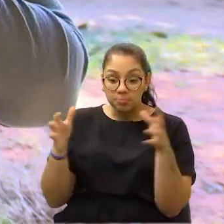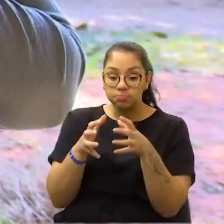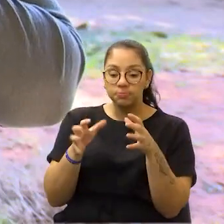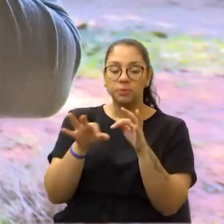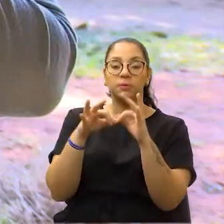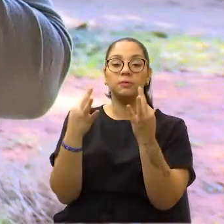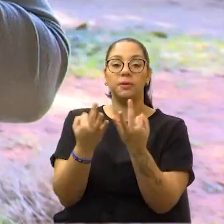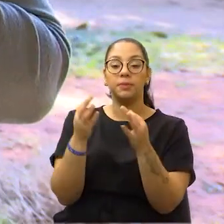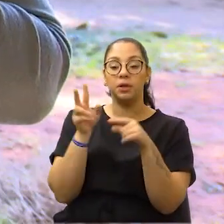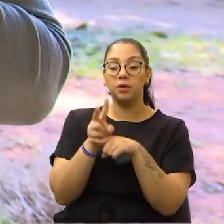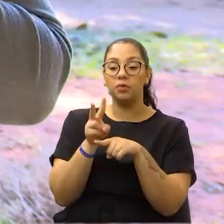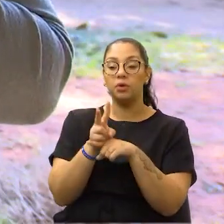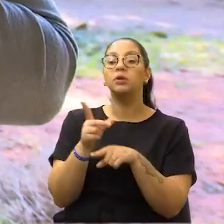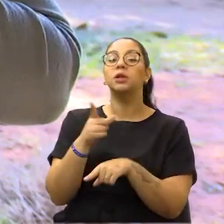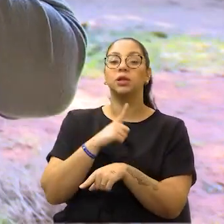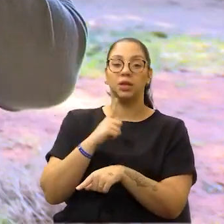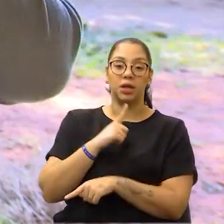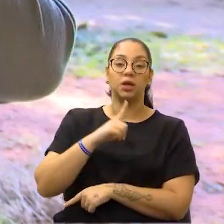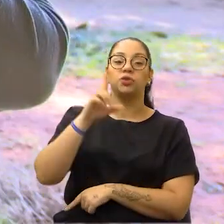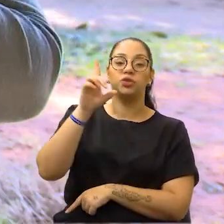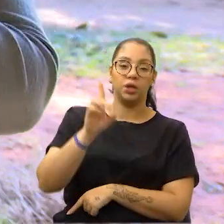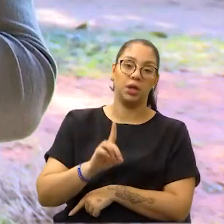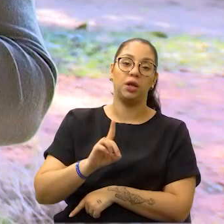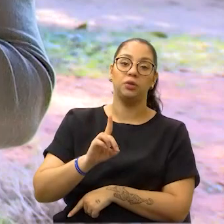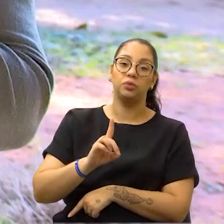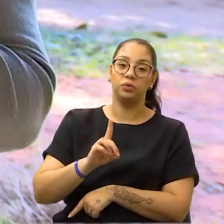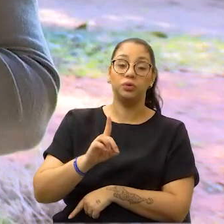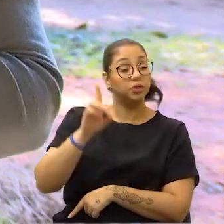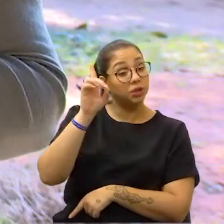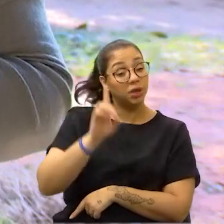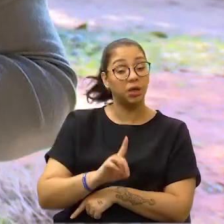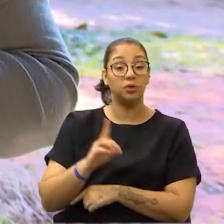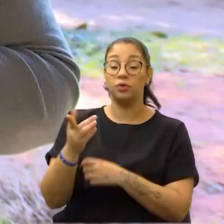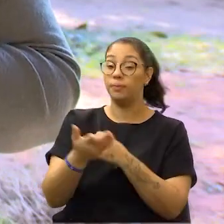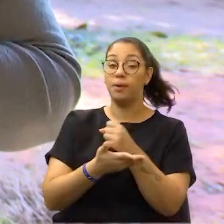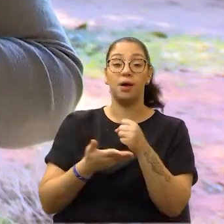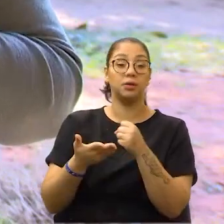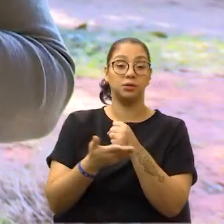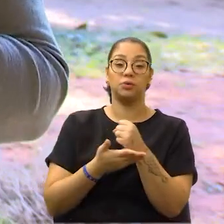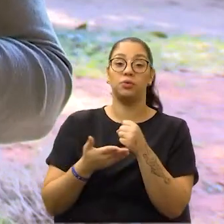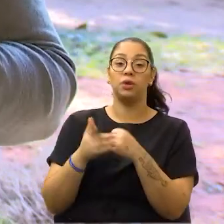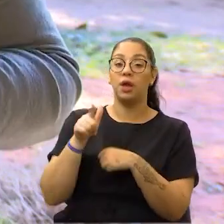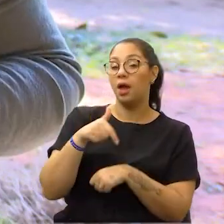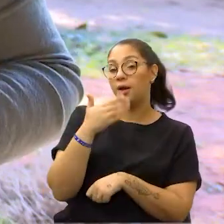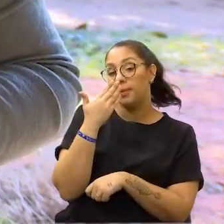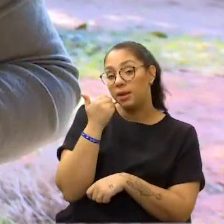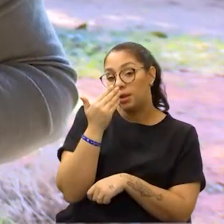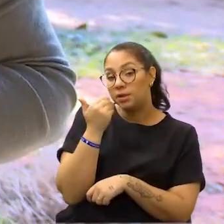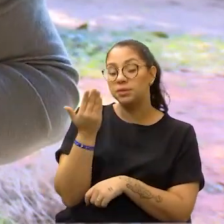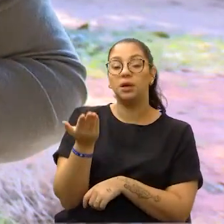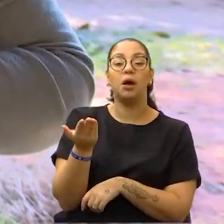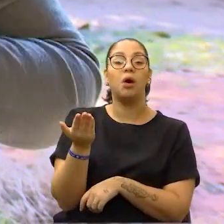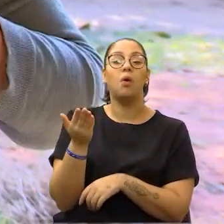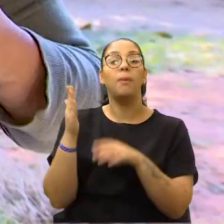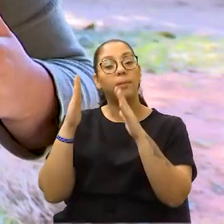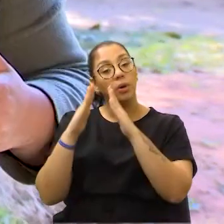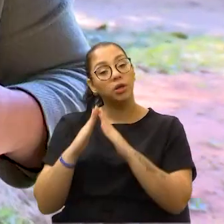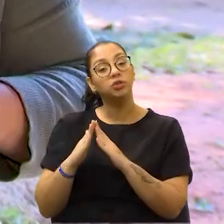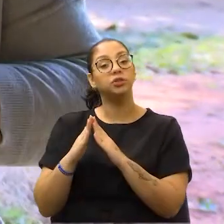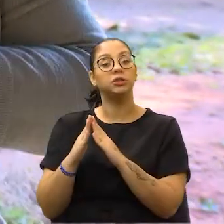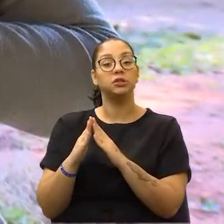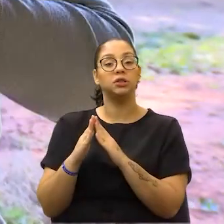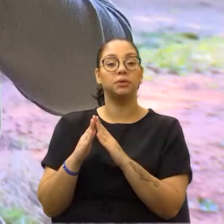garantindo que essa família como um todo possa acessar os seus direitos, né? Direitos básicos que a gente pode dizer,